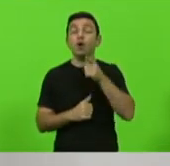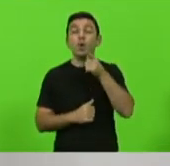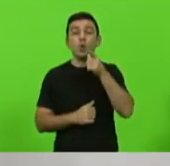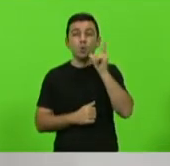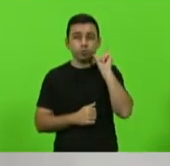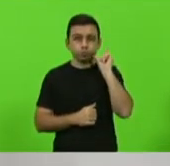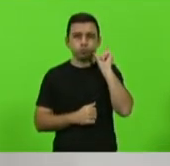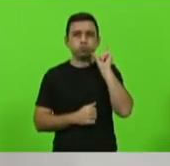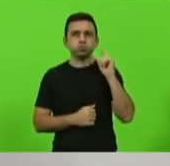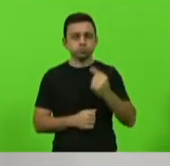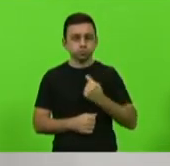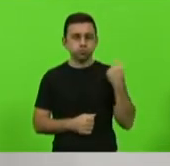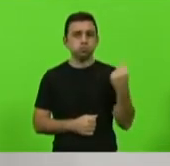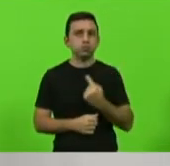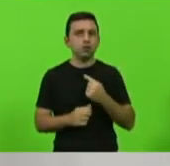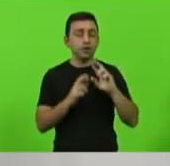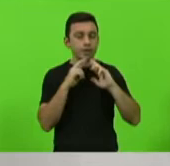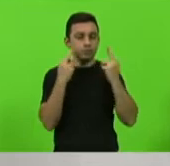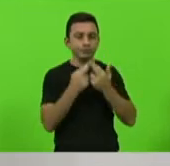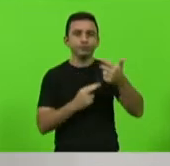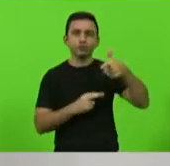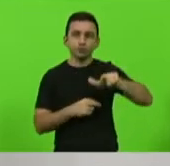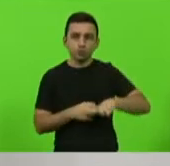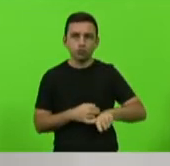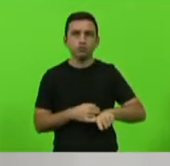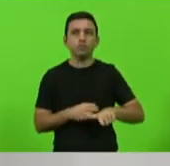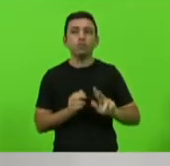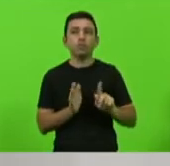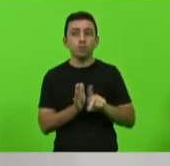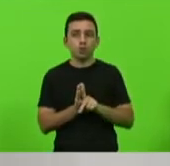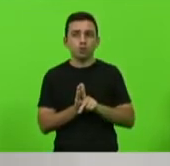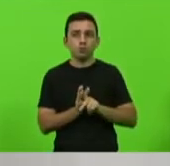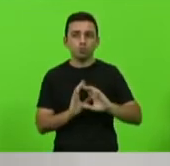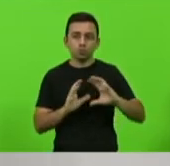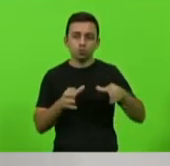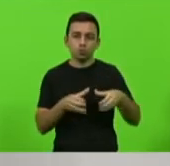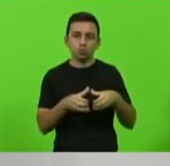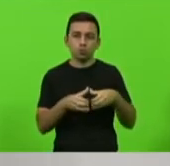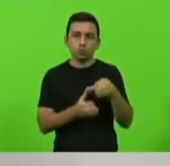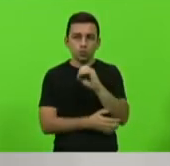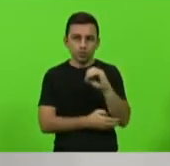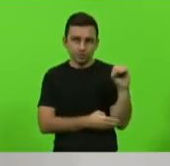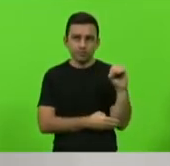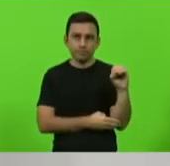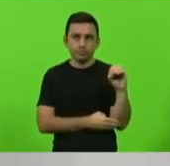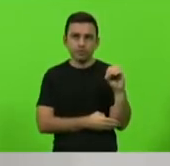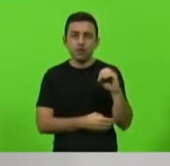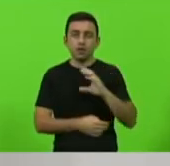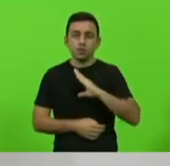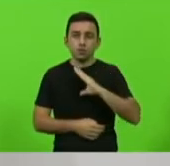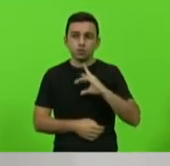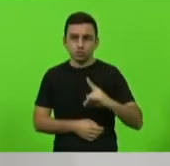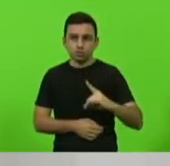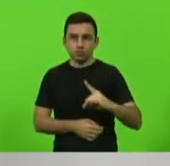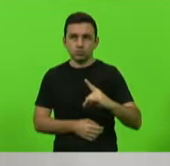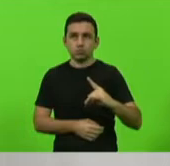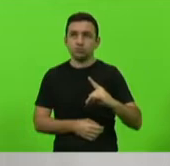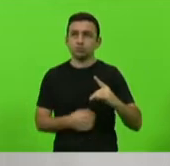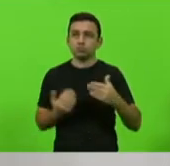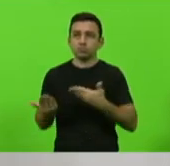nós tivemos mais uma reunião da bancada do Oeste, agora coordenada pelo colega